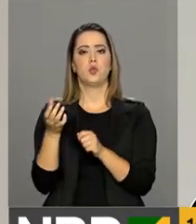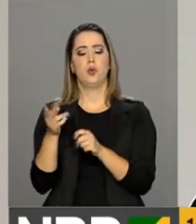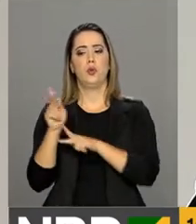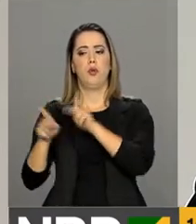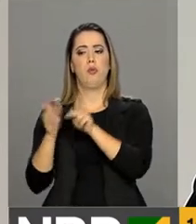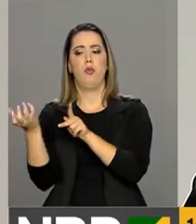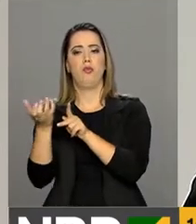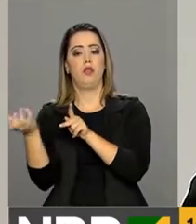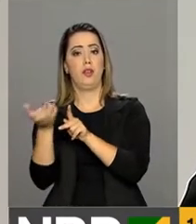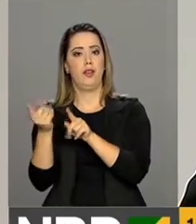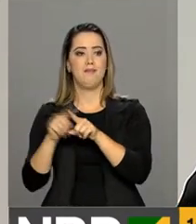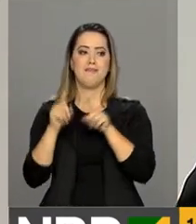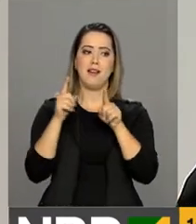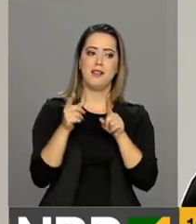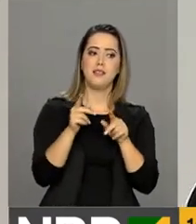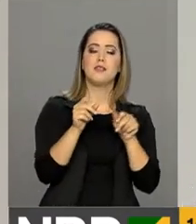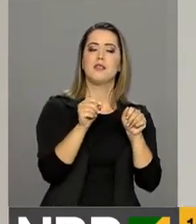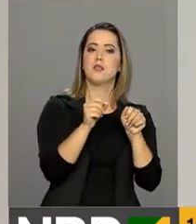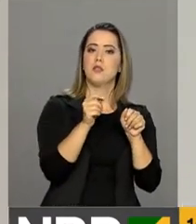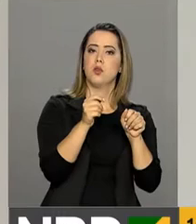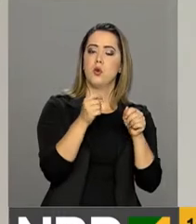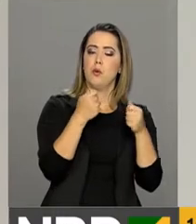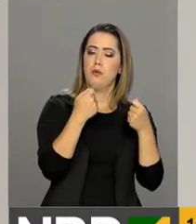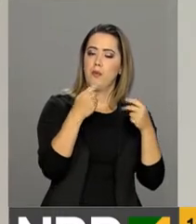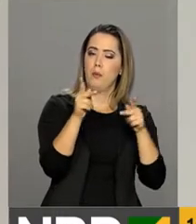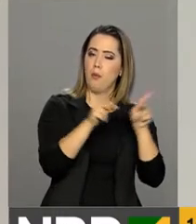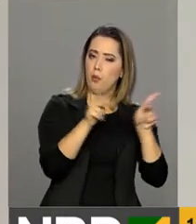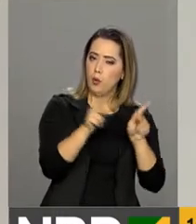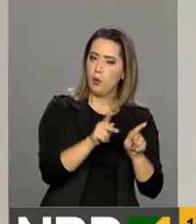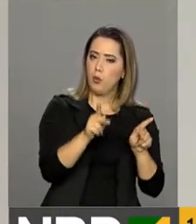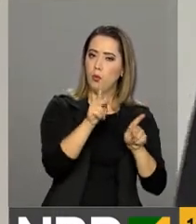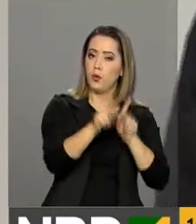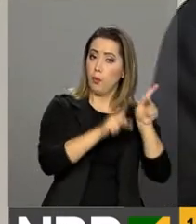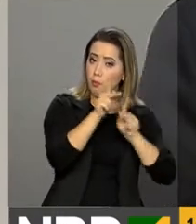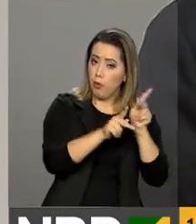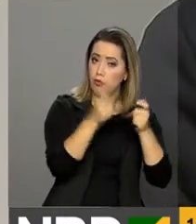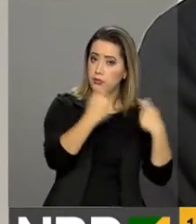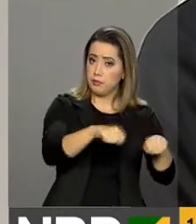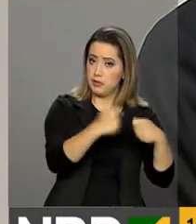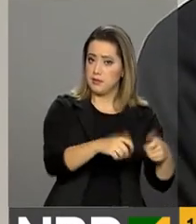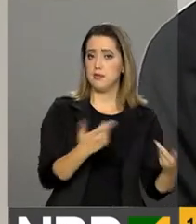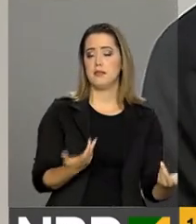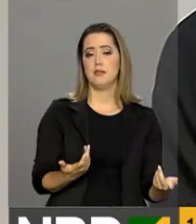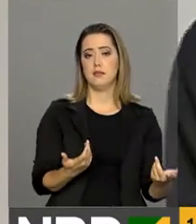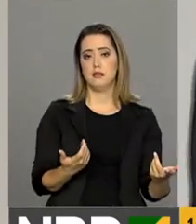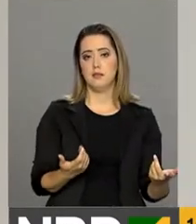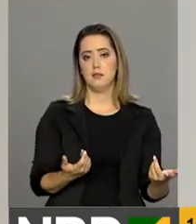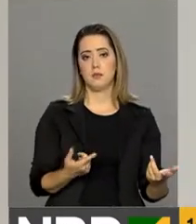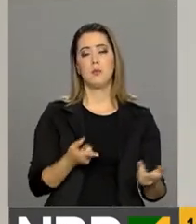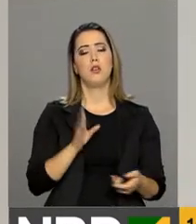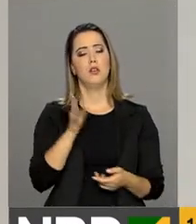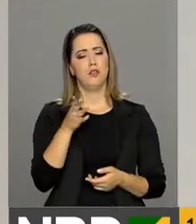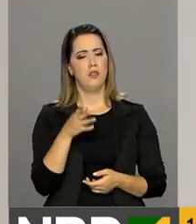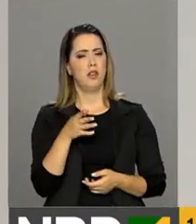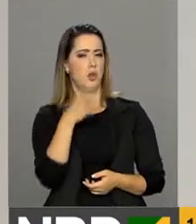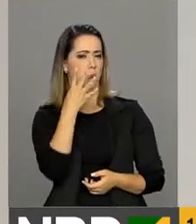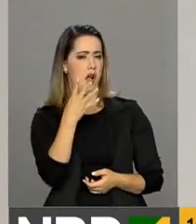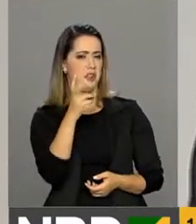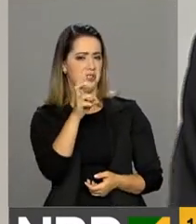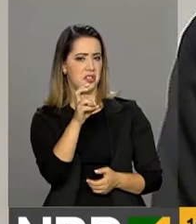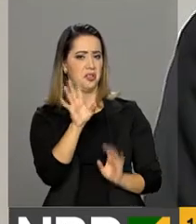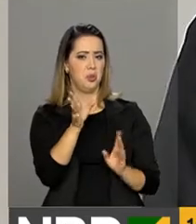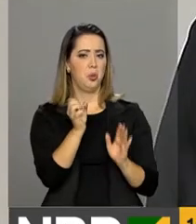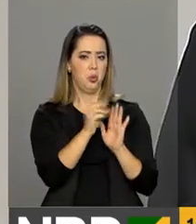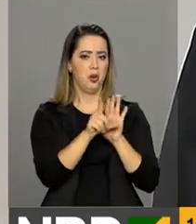a eficiência é interessante que eu mencionei aqui três ou quatro ou cinco reformas mas o